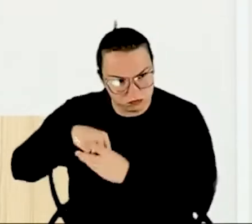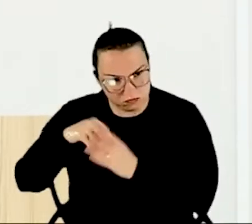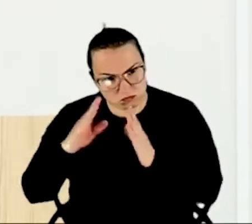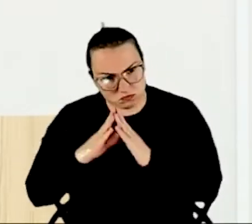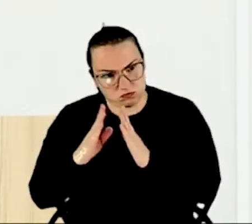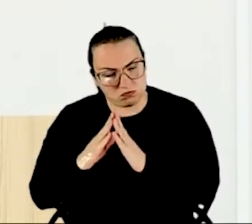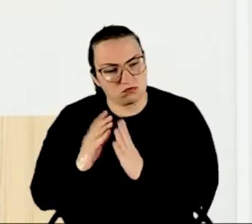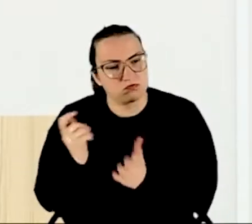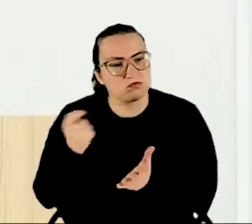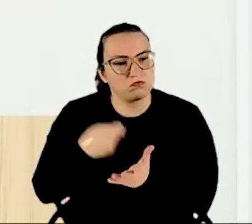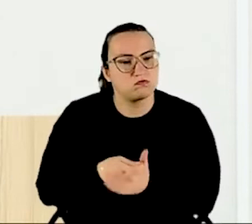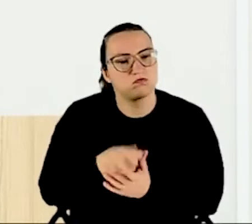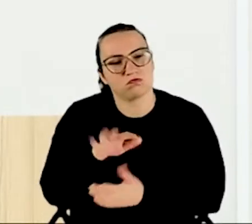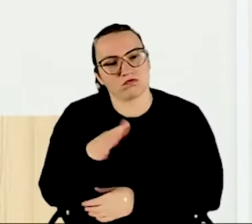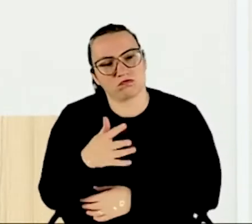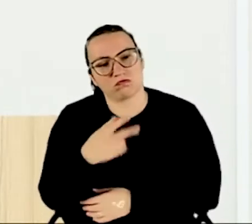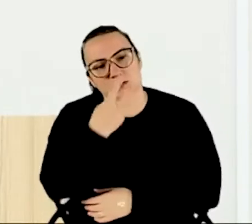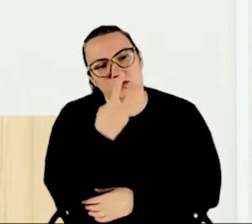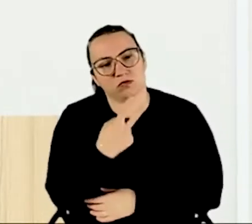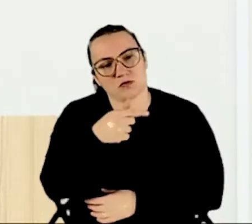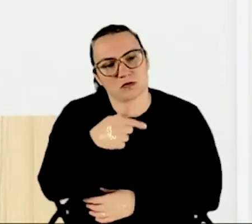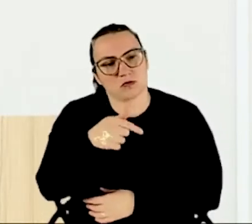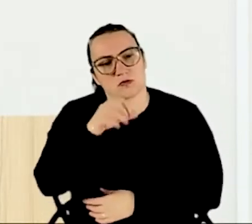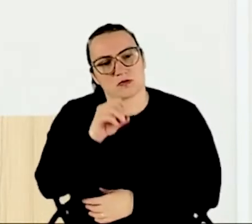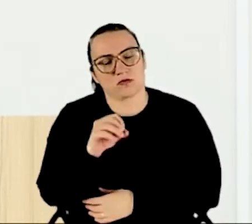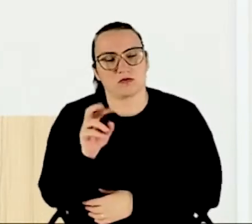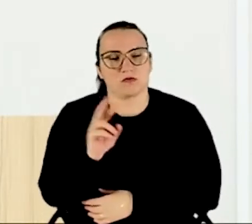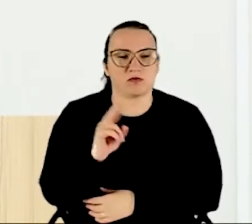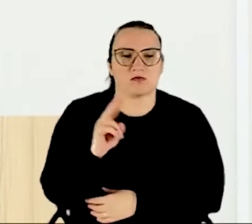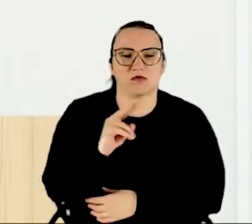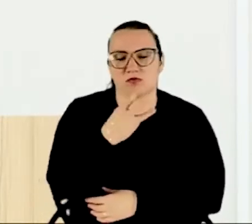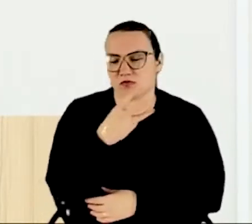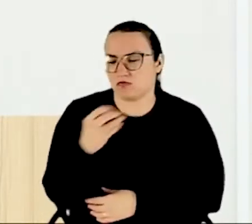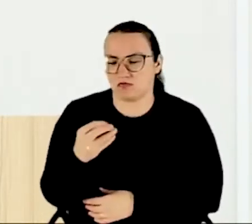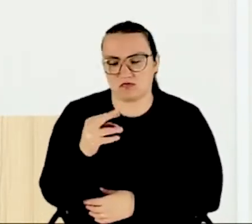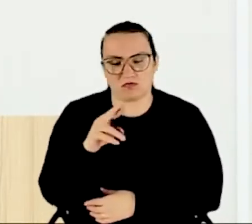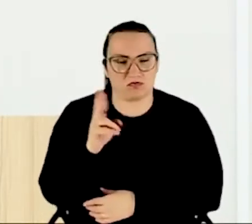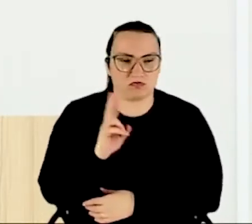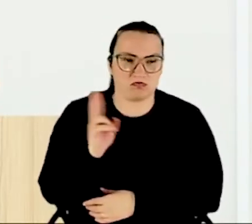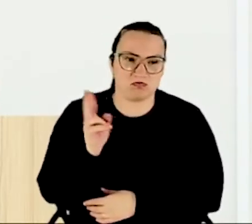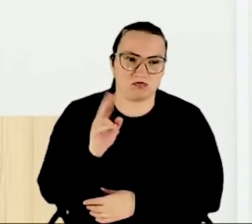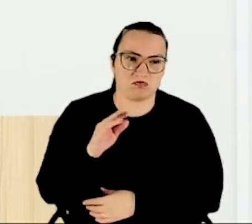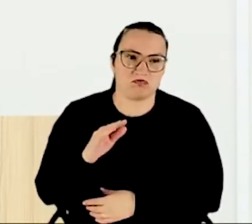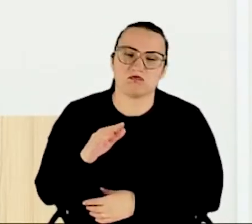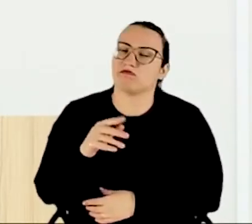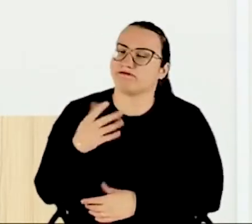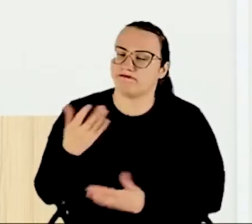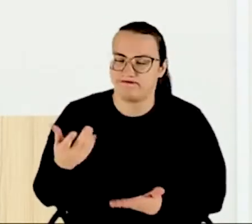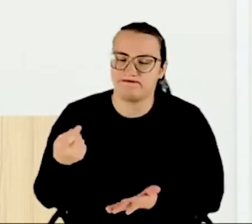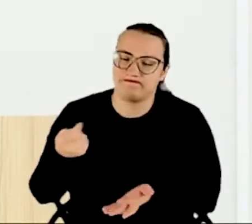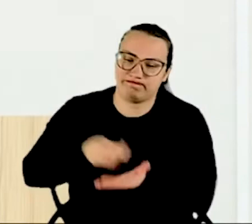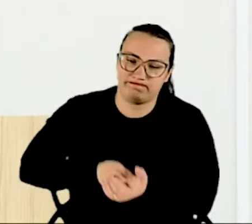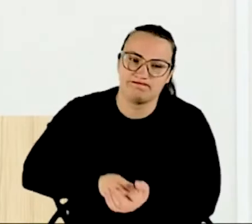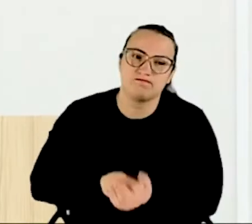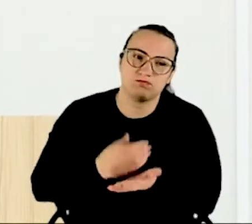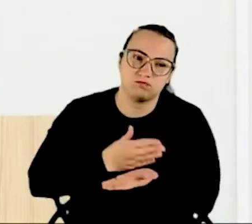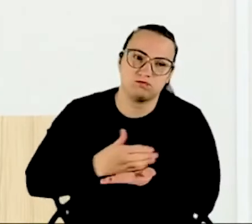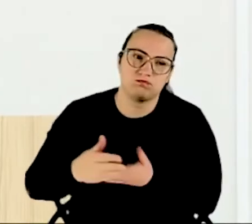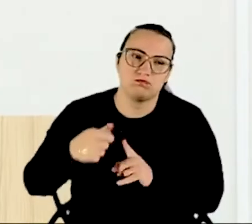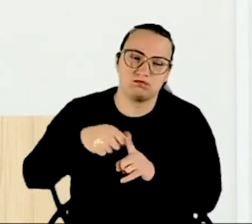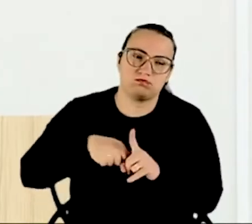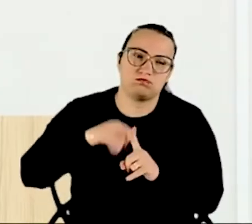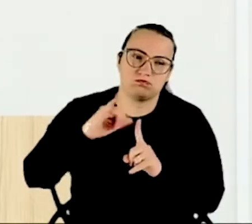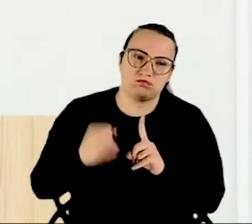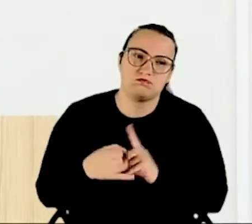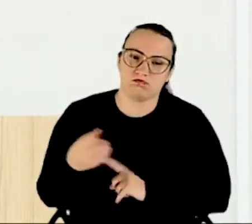pagar em torno aí de R$270 a R$300 aí, tranquilo, aí, a partir do ano que vem, que essa